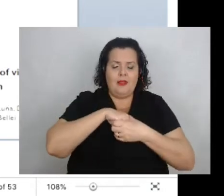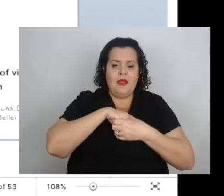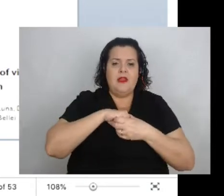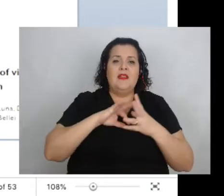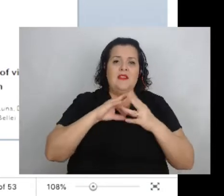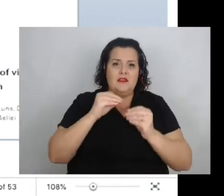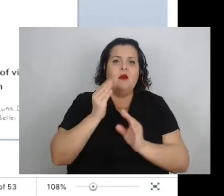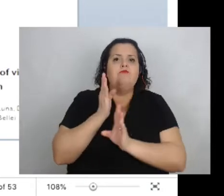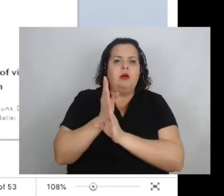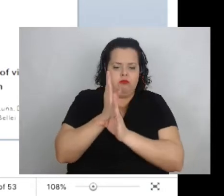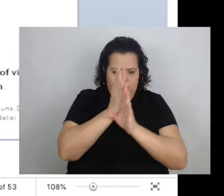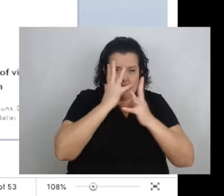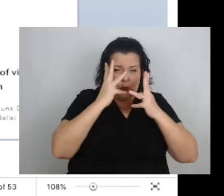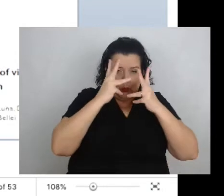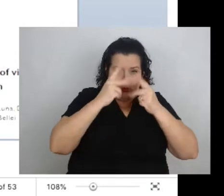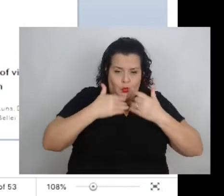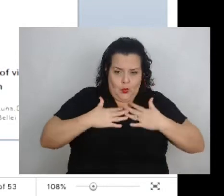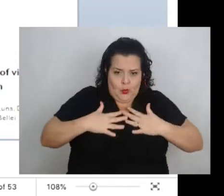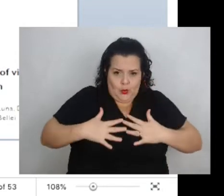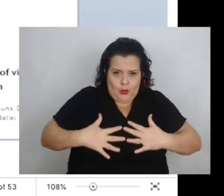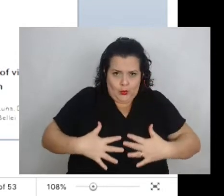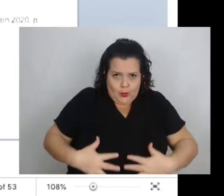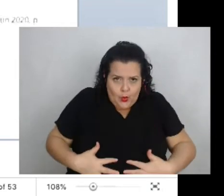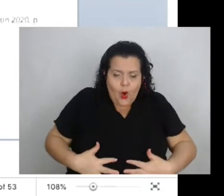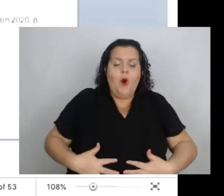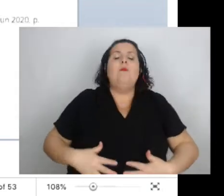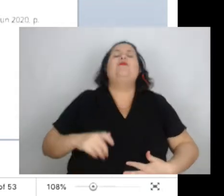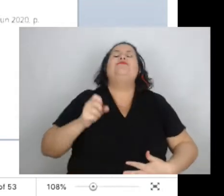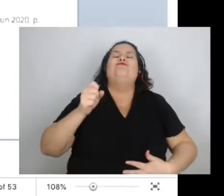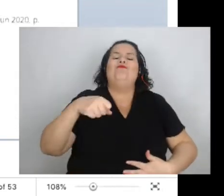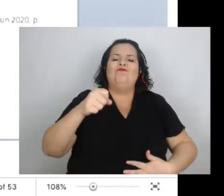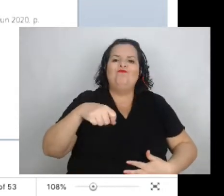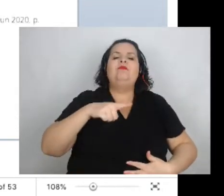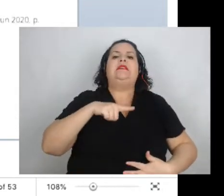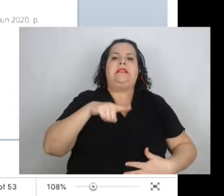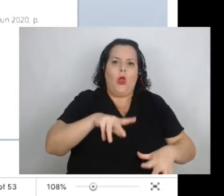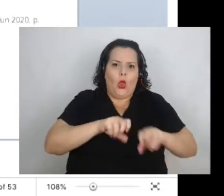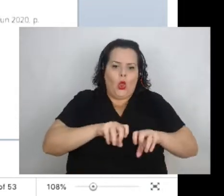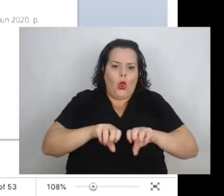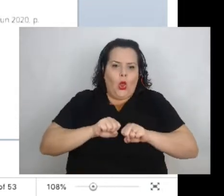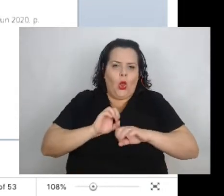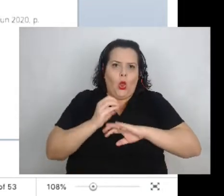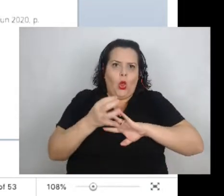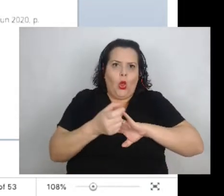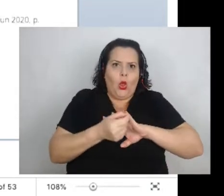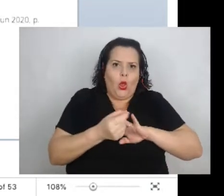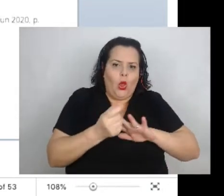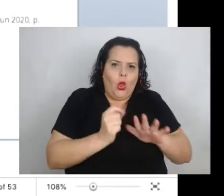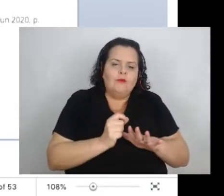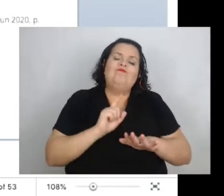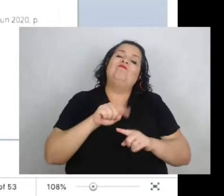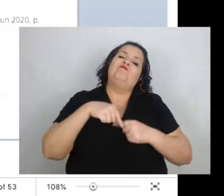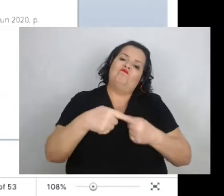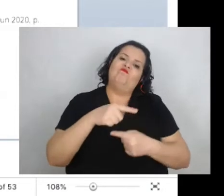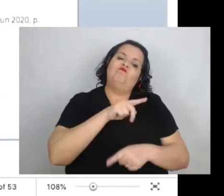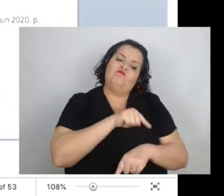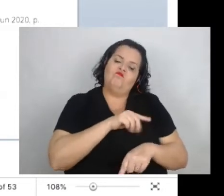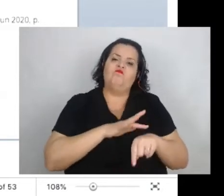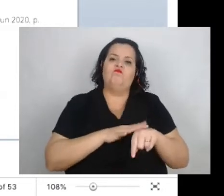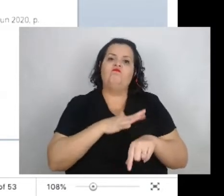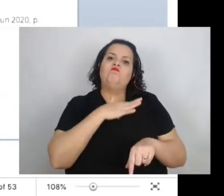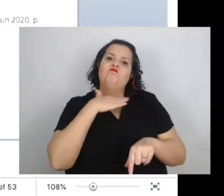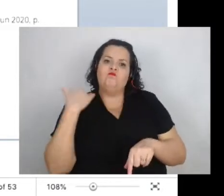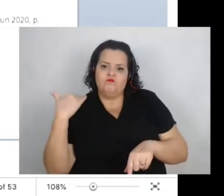orgânicos, e esse paciente acabou evoluindo a óbito. Uma outra questão que se pergunta é quanto